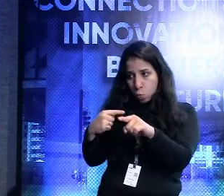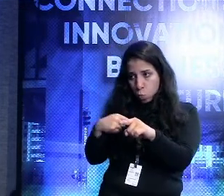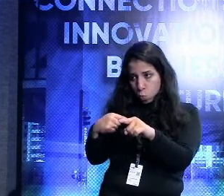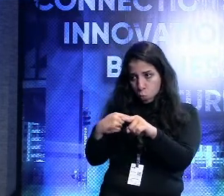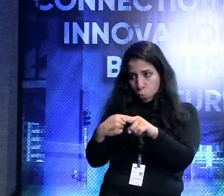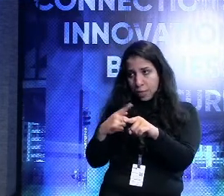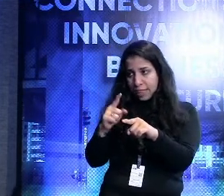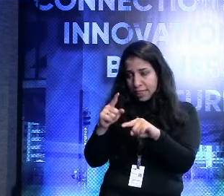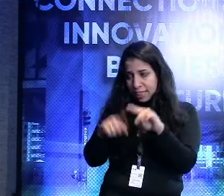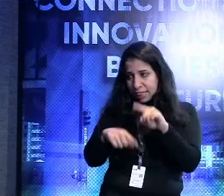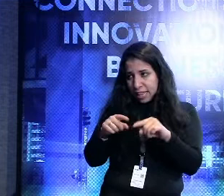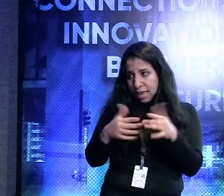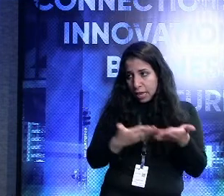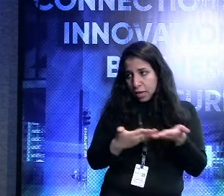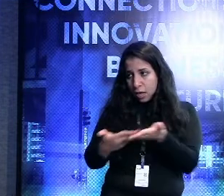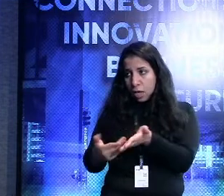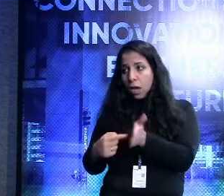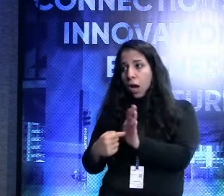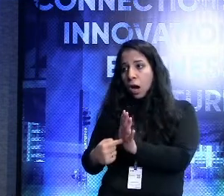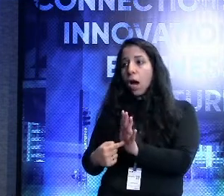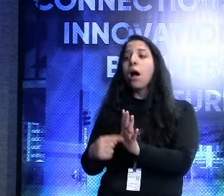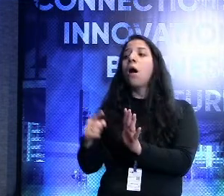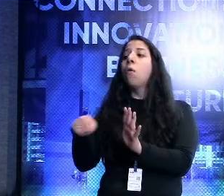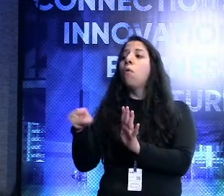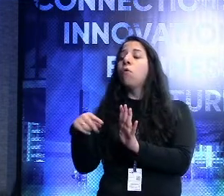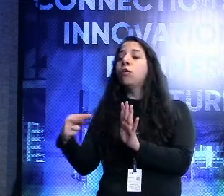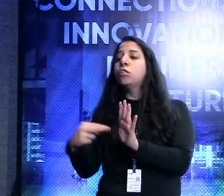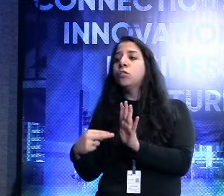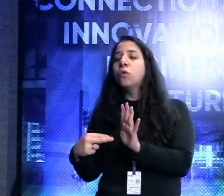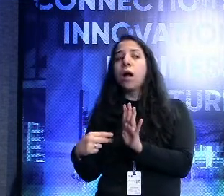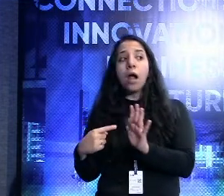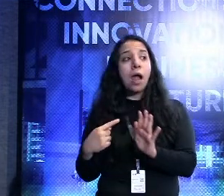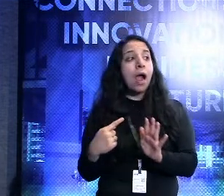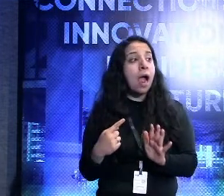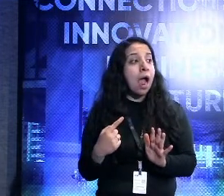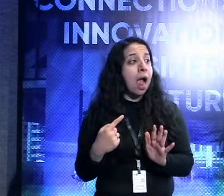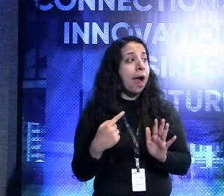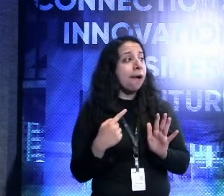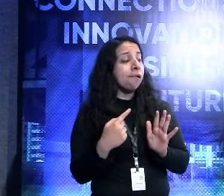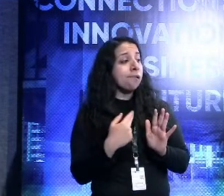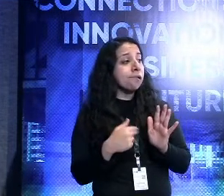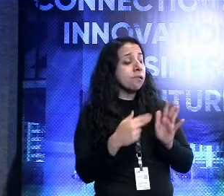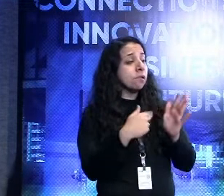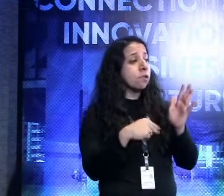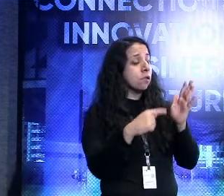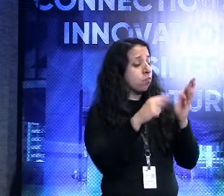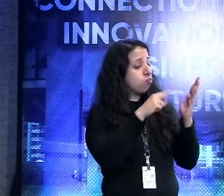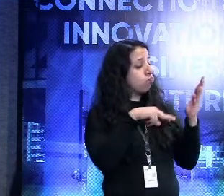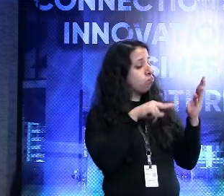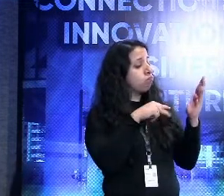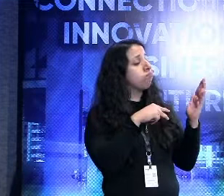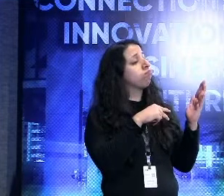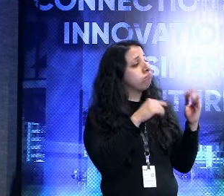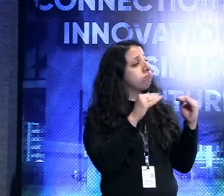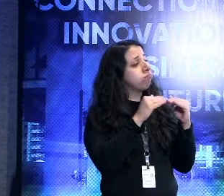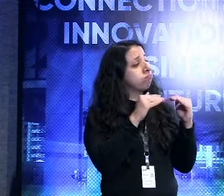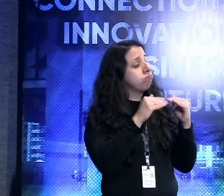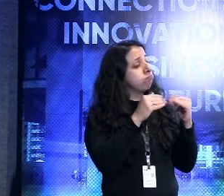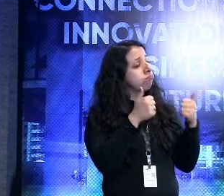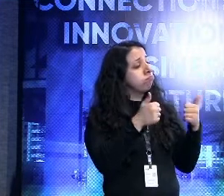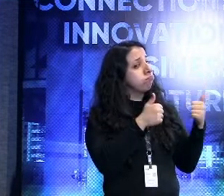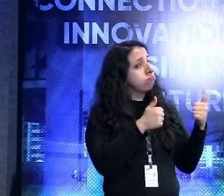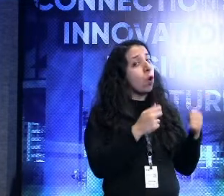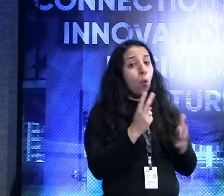Esses sponsors, esses líderes precisam estar. Ele olha para aquele desenho que a gente trouxe antes e vai falar, faz sentido para mim, sim. Bora